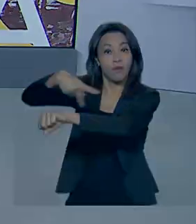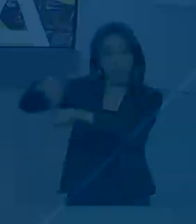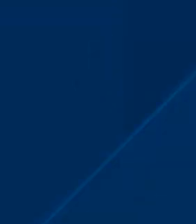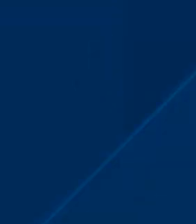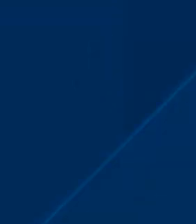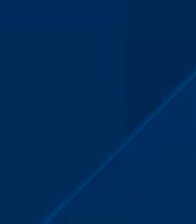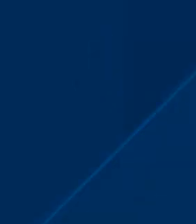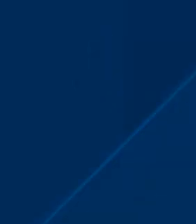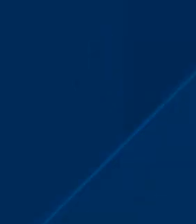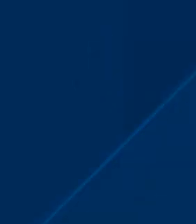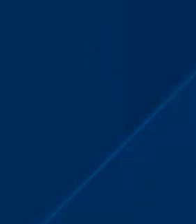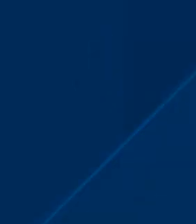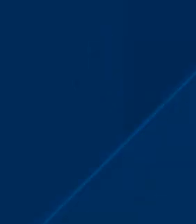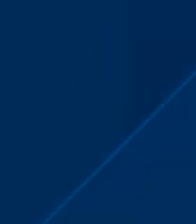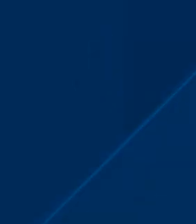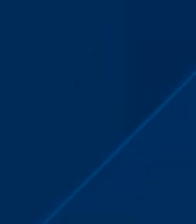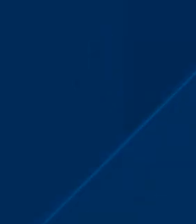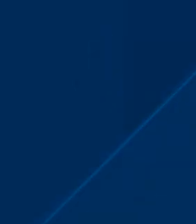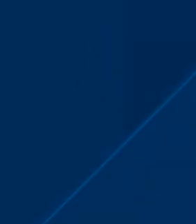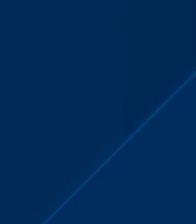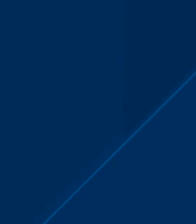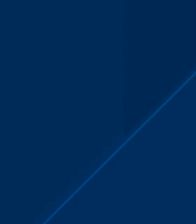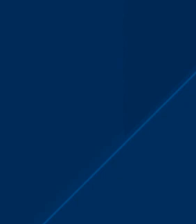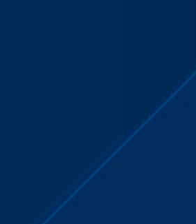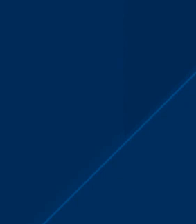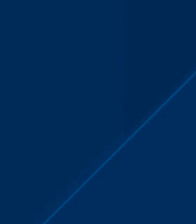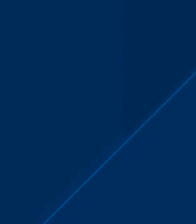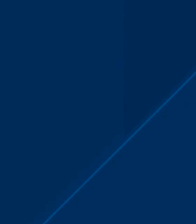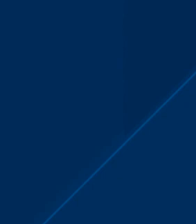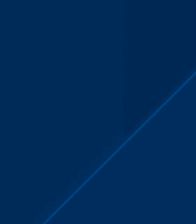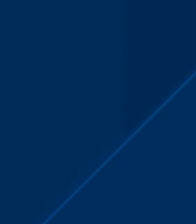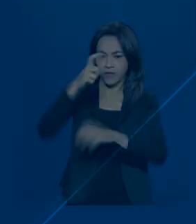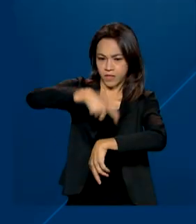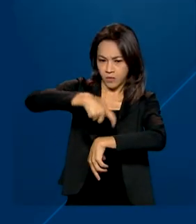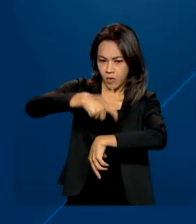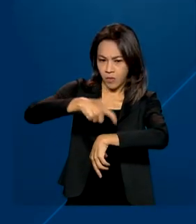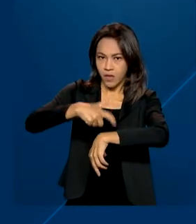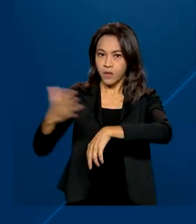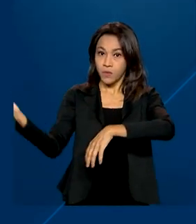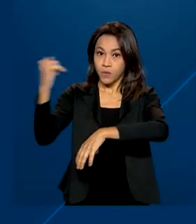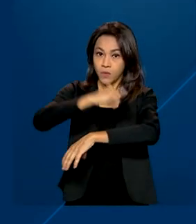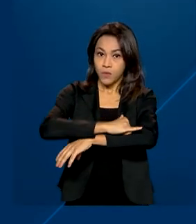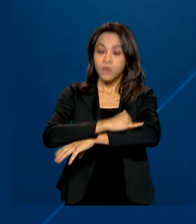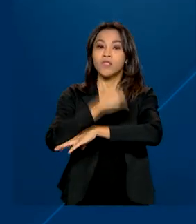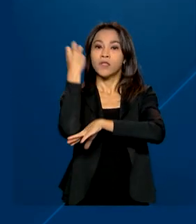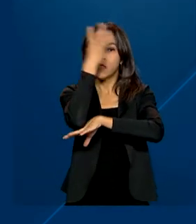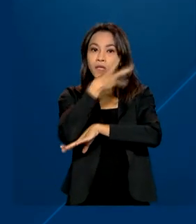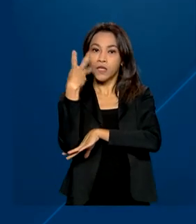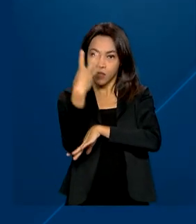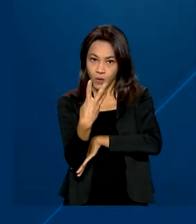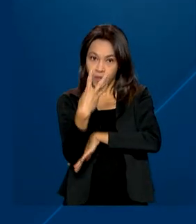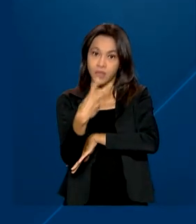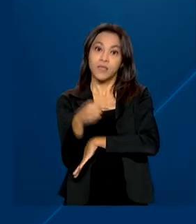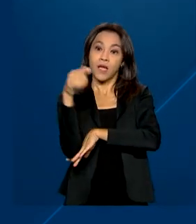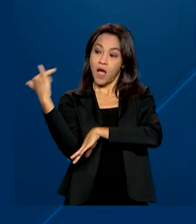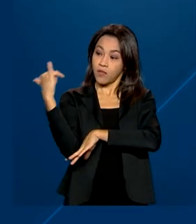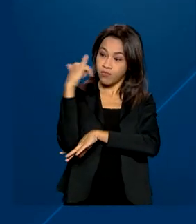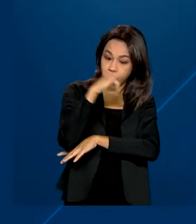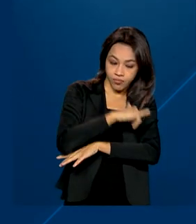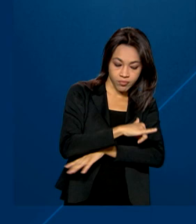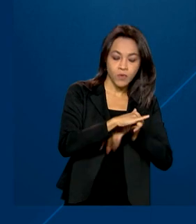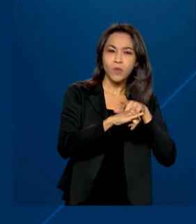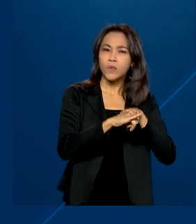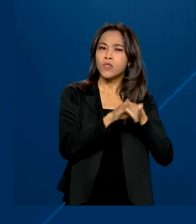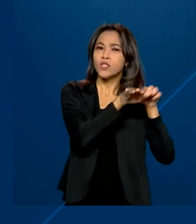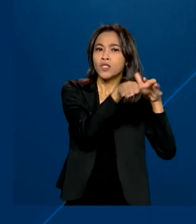Chegou no início da manhã a Recife, onde neste momento faz uma escala de três horas. A aeronave deve decolar por